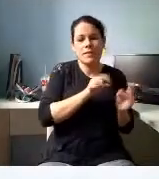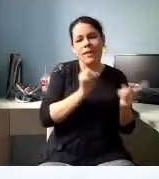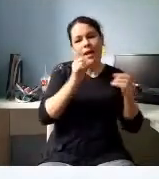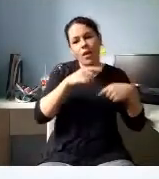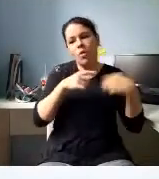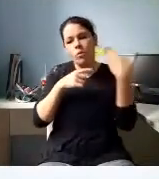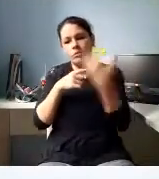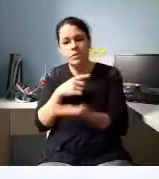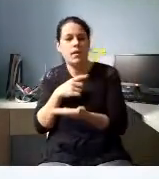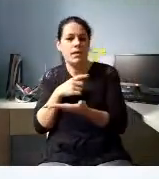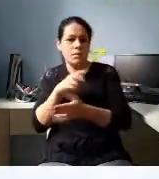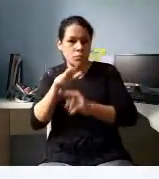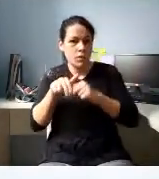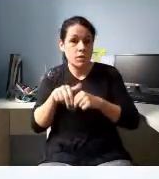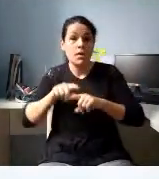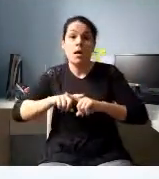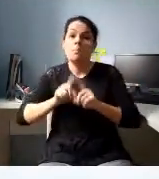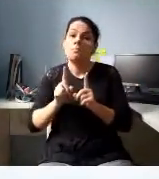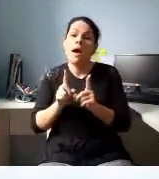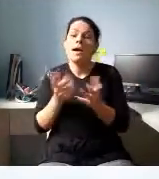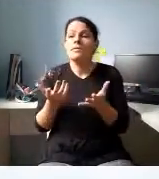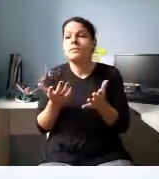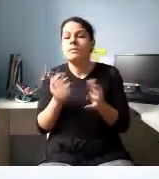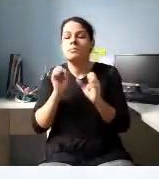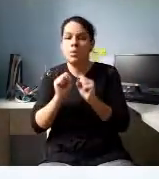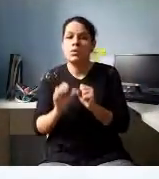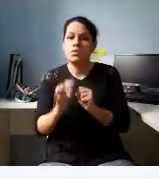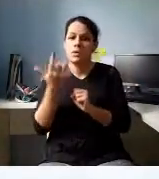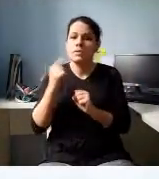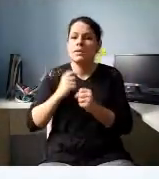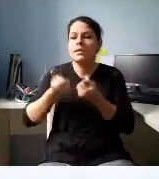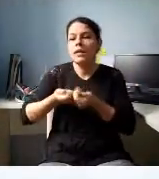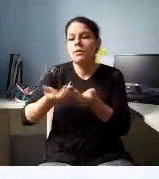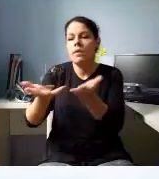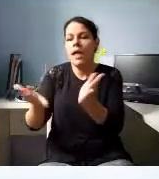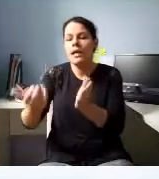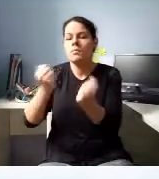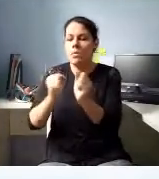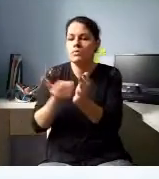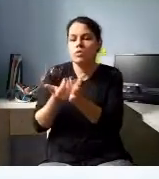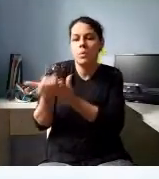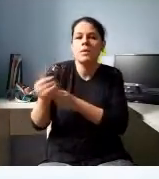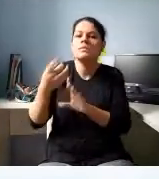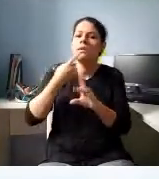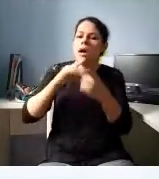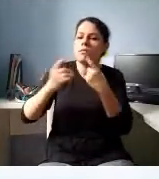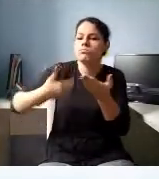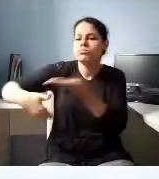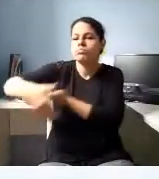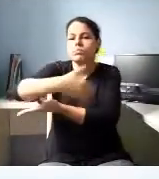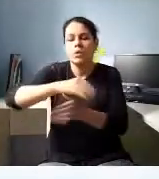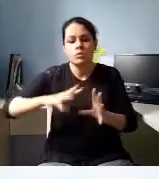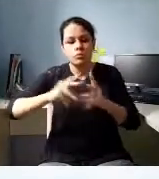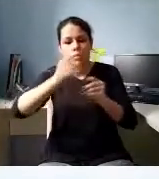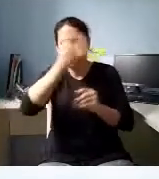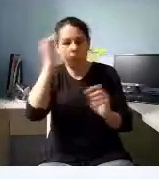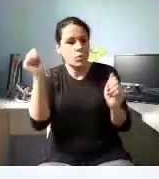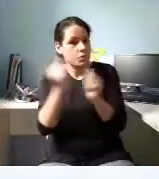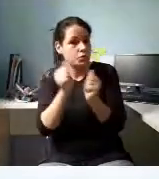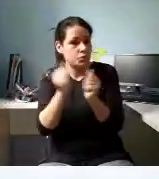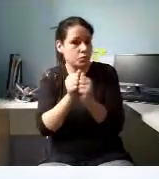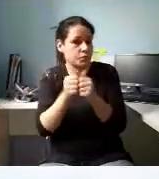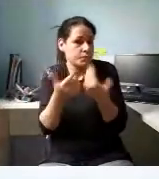candidato, mas não impede que ele também abra um leque de discussão e de diálogo com as outras organizações. Isso é